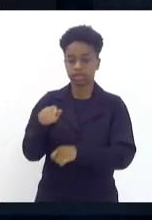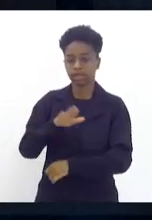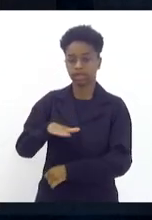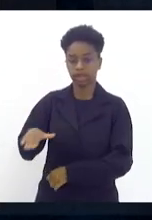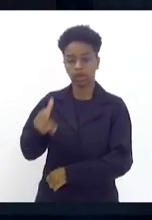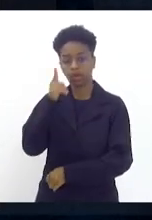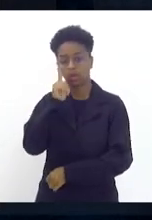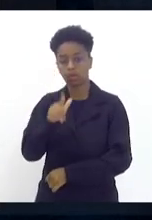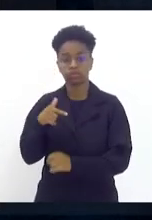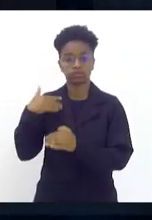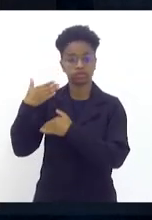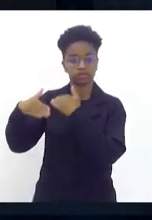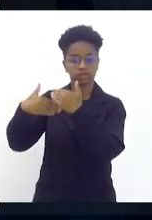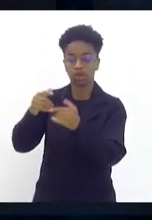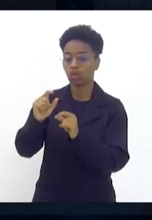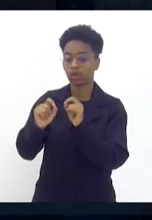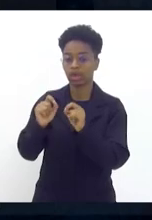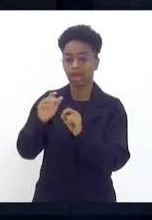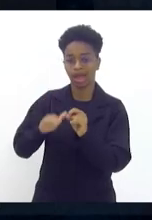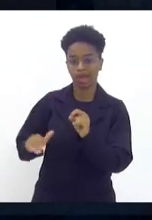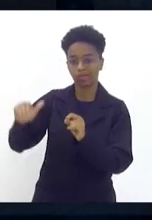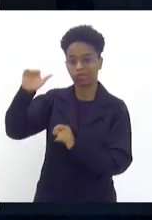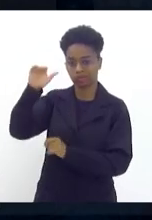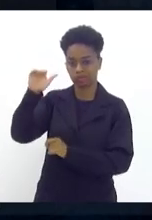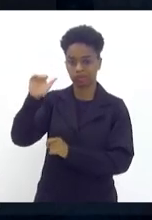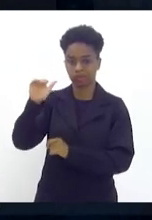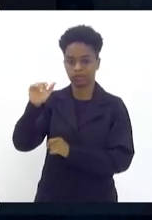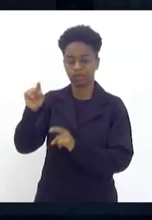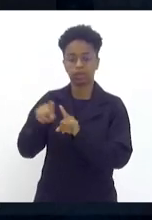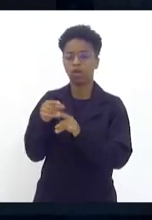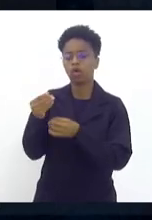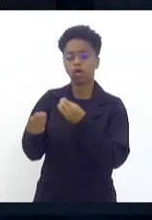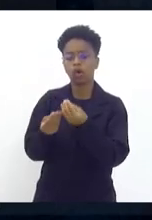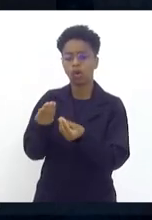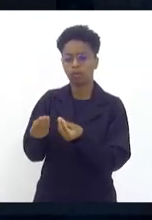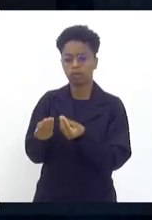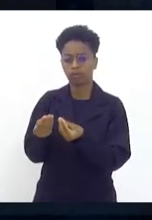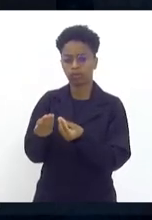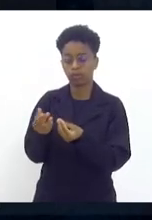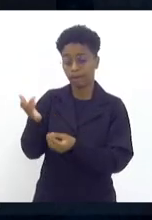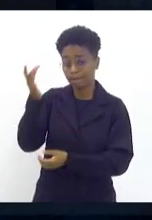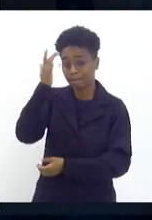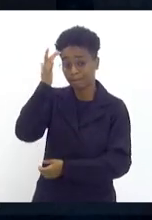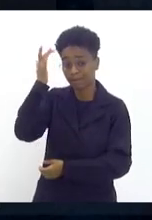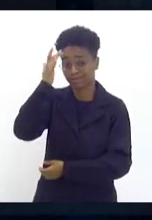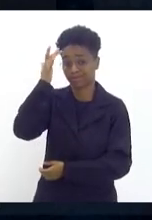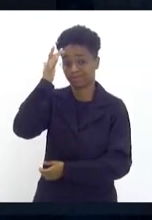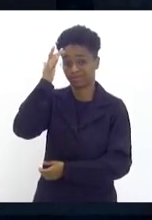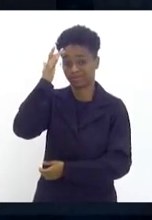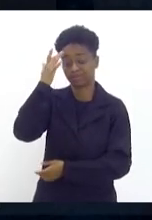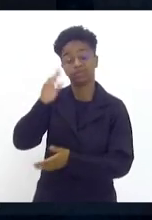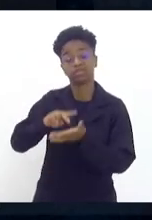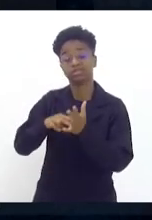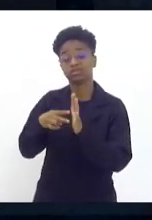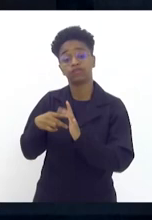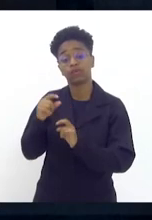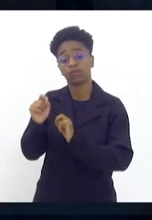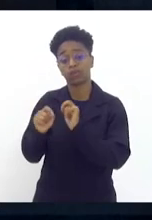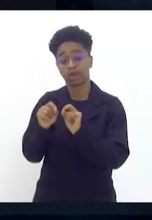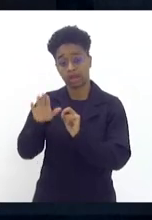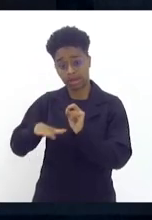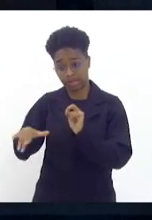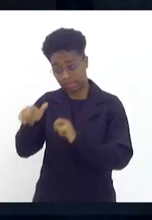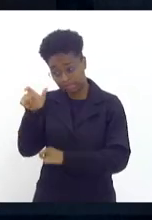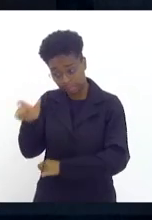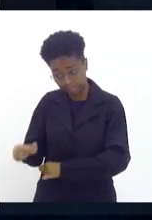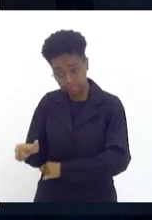chegue onde? Na fase adulta. E de que forma? De uma forma madura. O que significa isso? Que essa